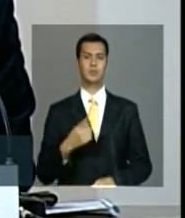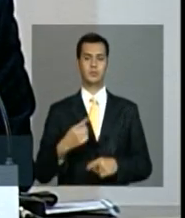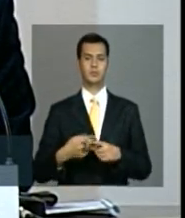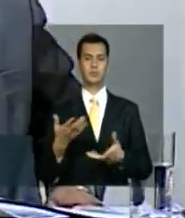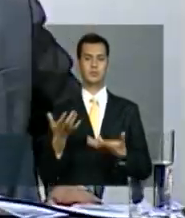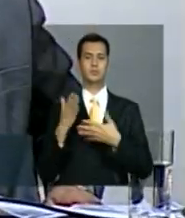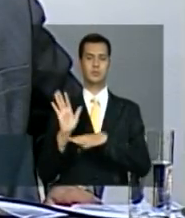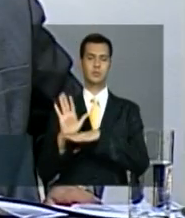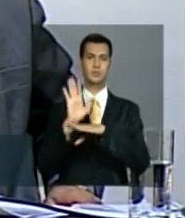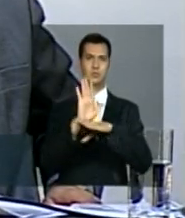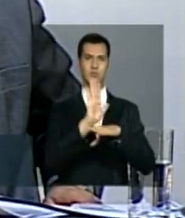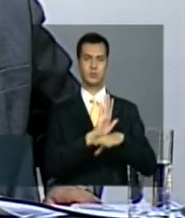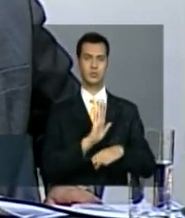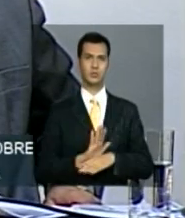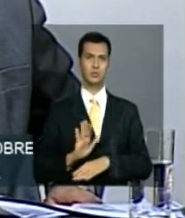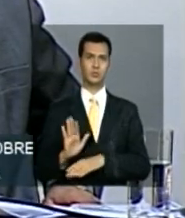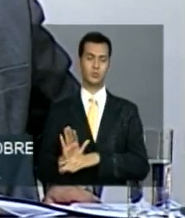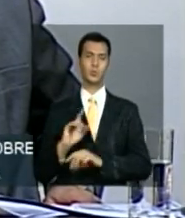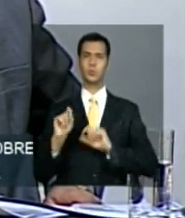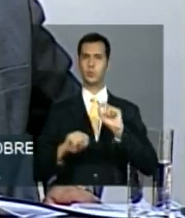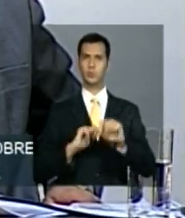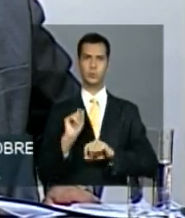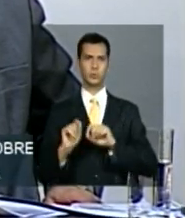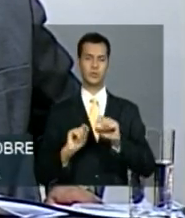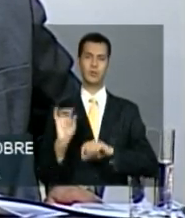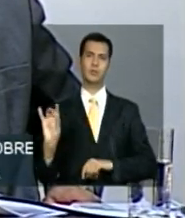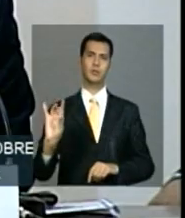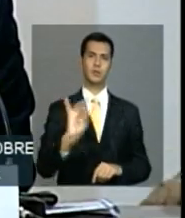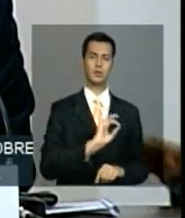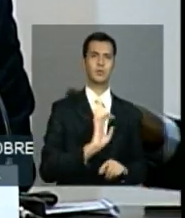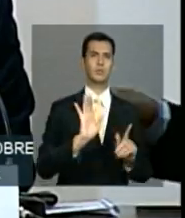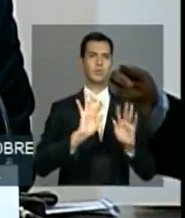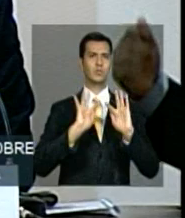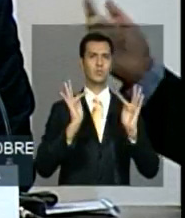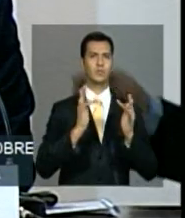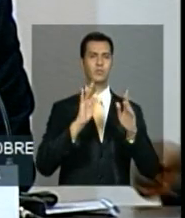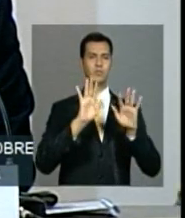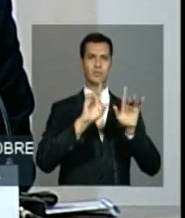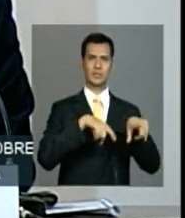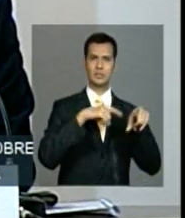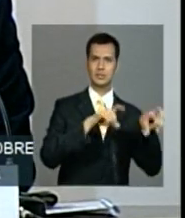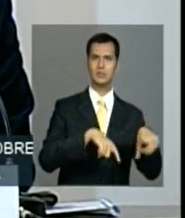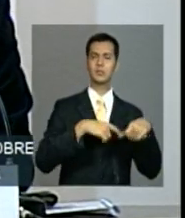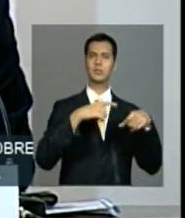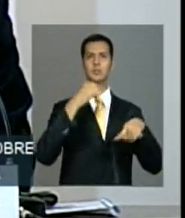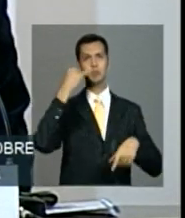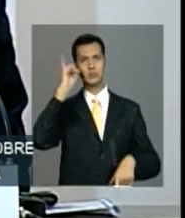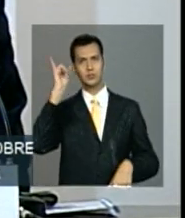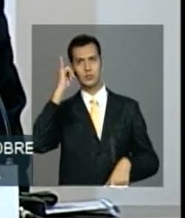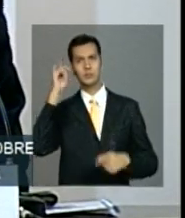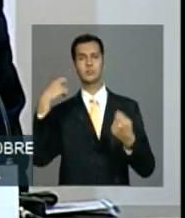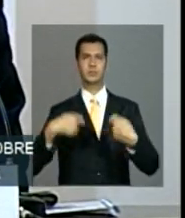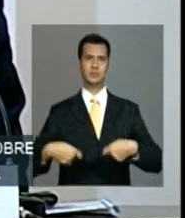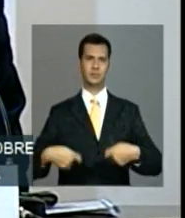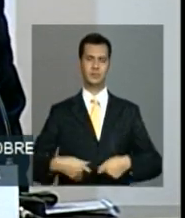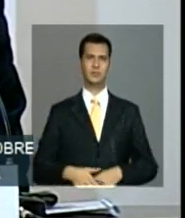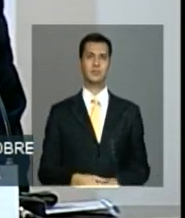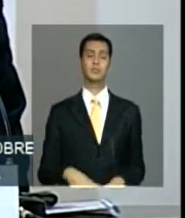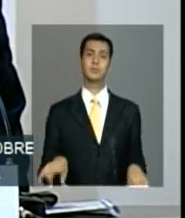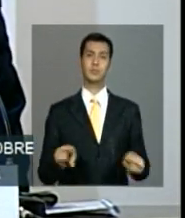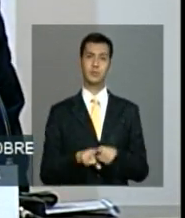atender necessidades e dos pequenos criadores e e dos Agricultores e